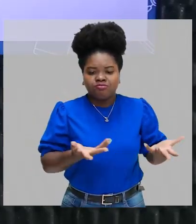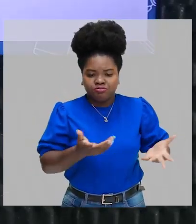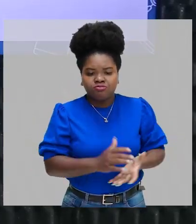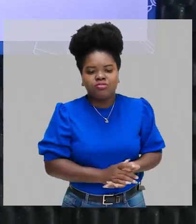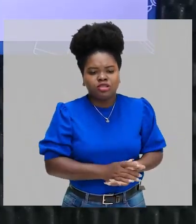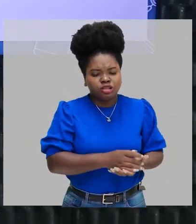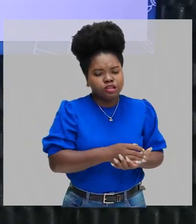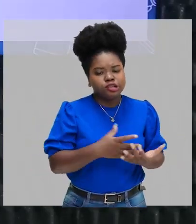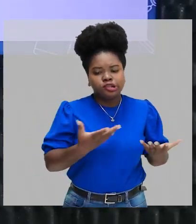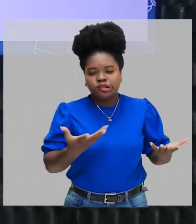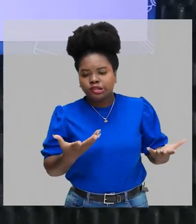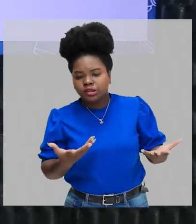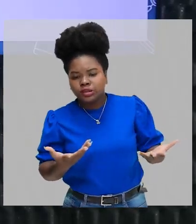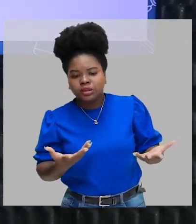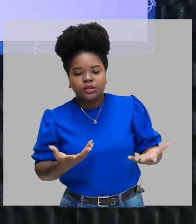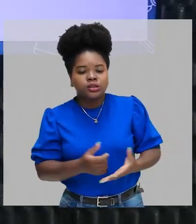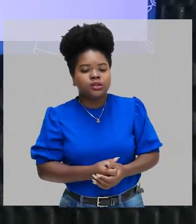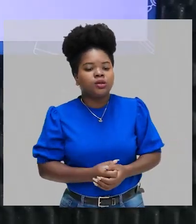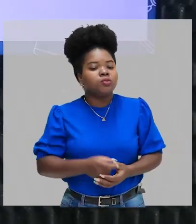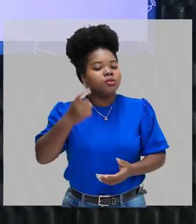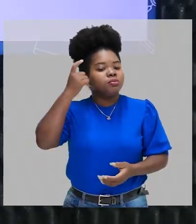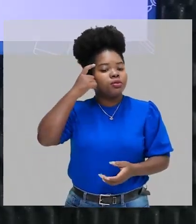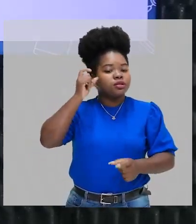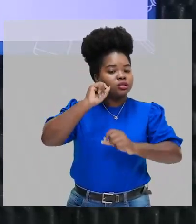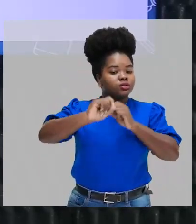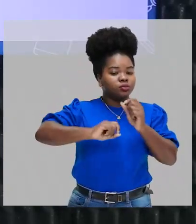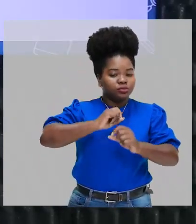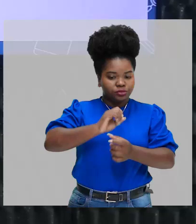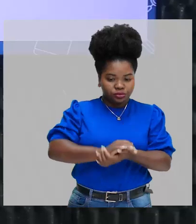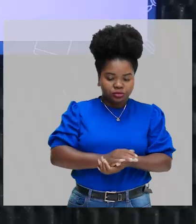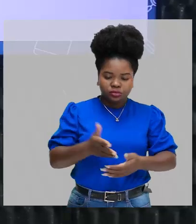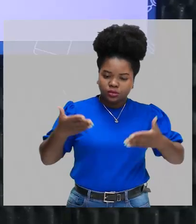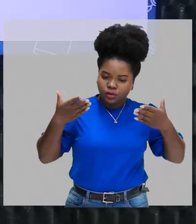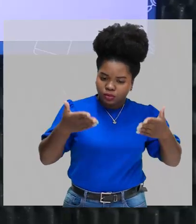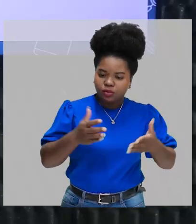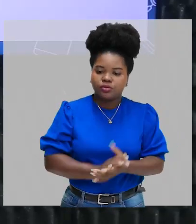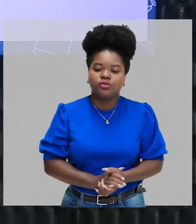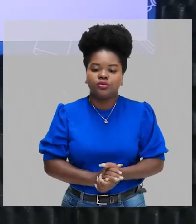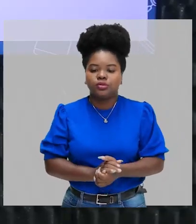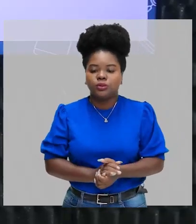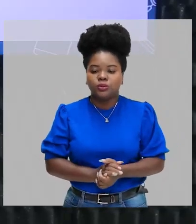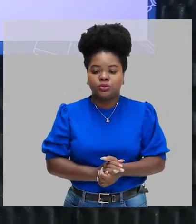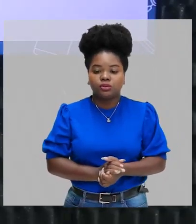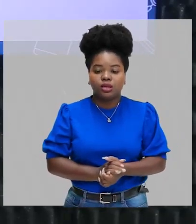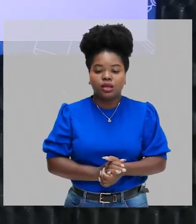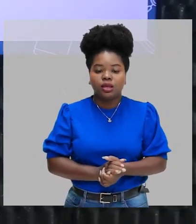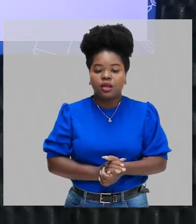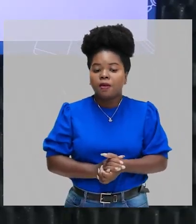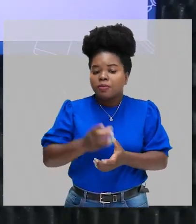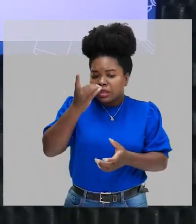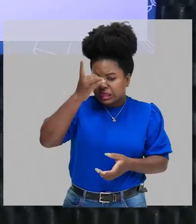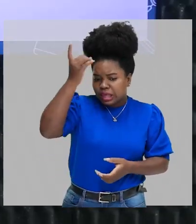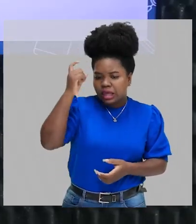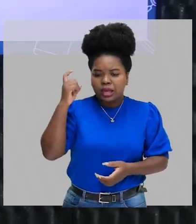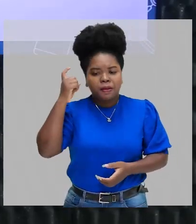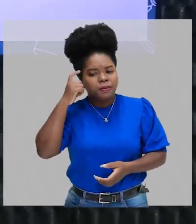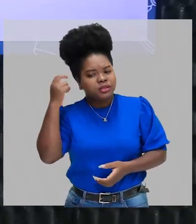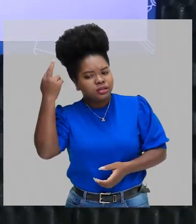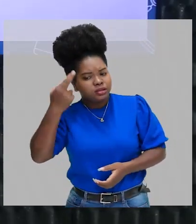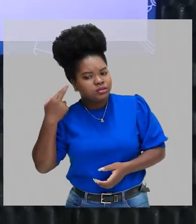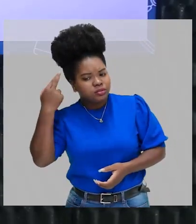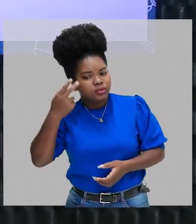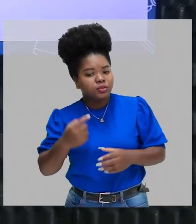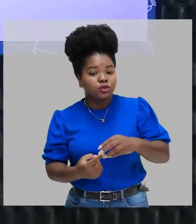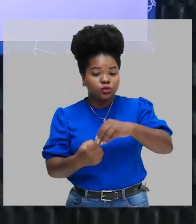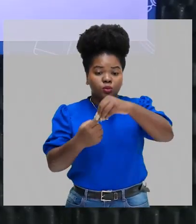o chamado pensamento único. Eu vou relembrar para ti o que é isso. Pensamento único é o pensamento neoliberal sobre